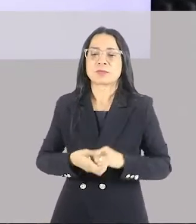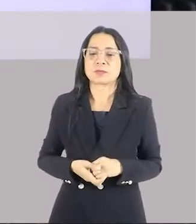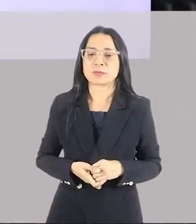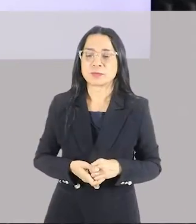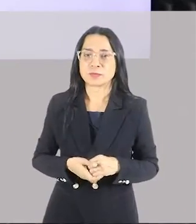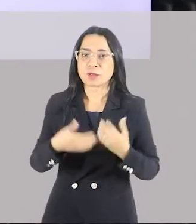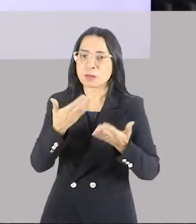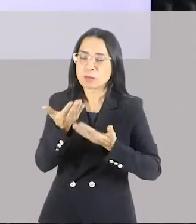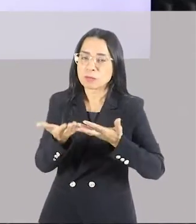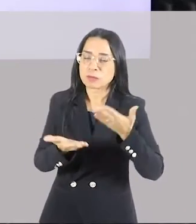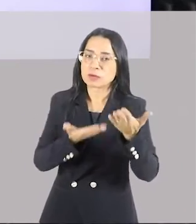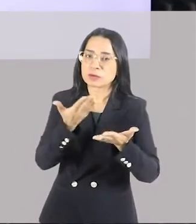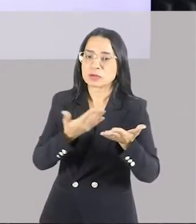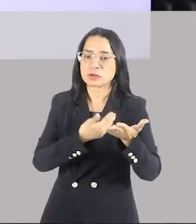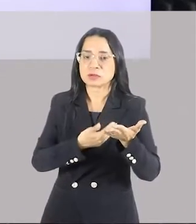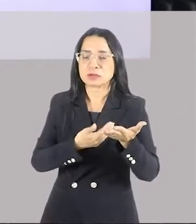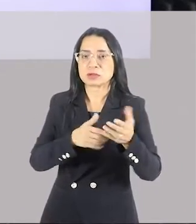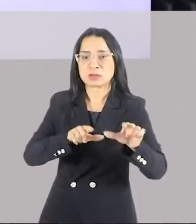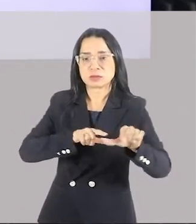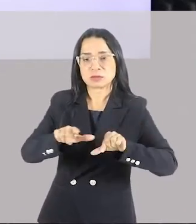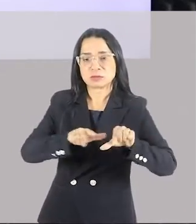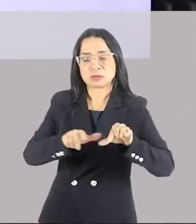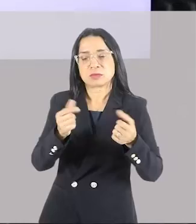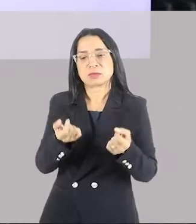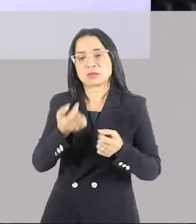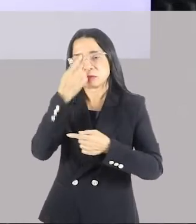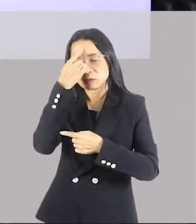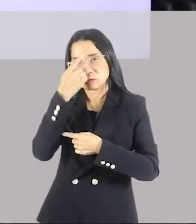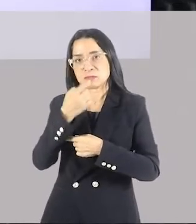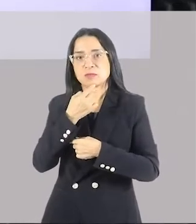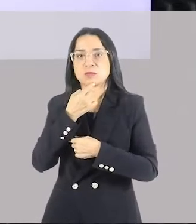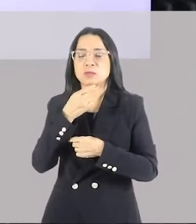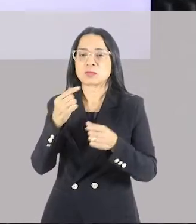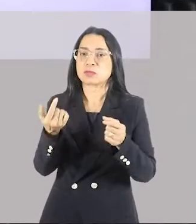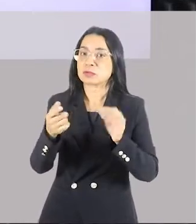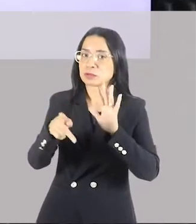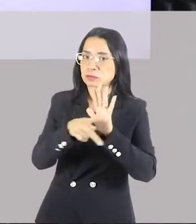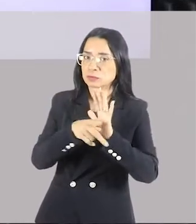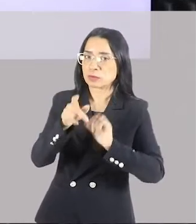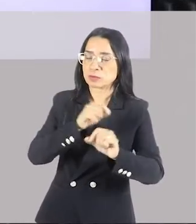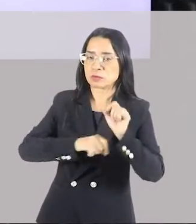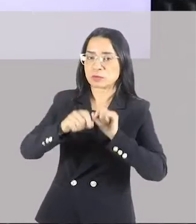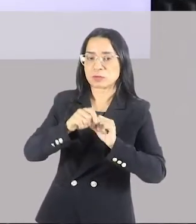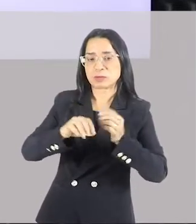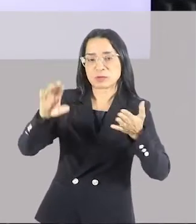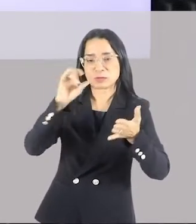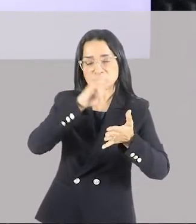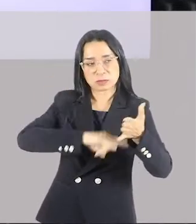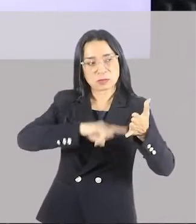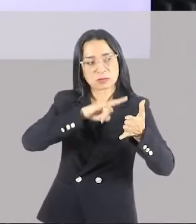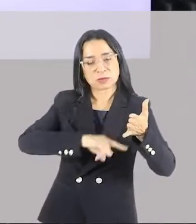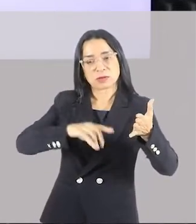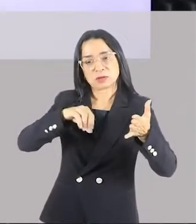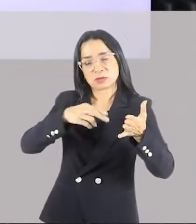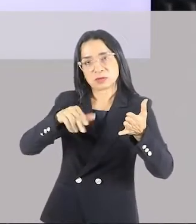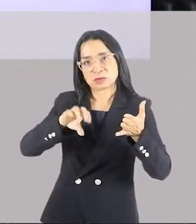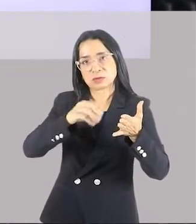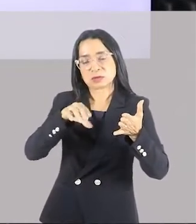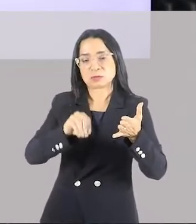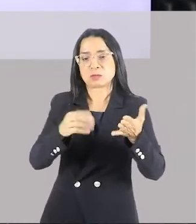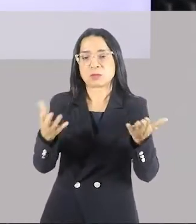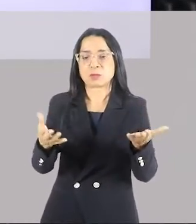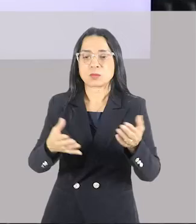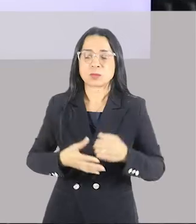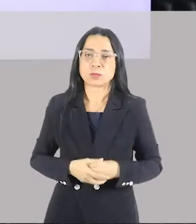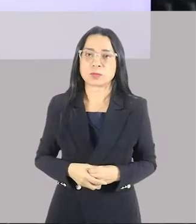serviço. Essa figura específica só existe no contrato de concessão, um contrato negocial.